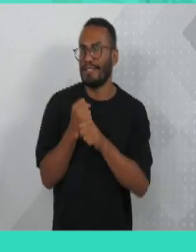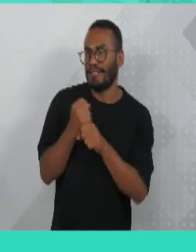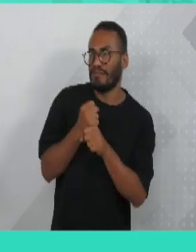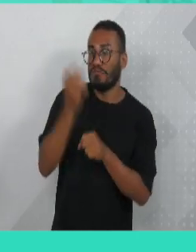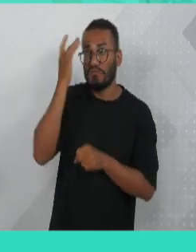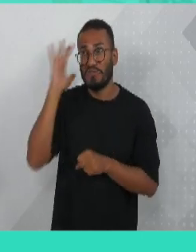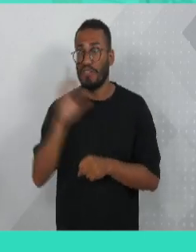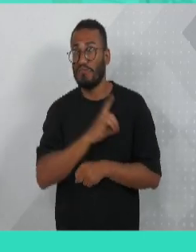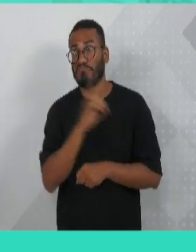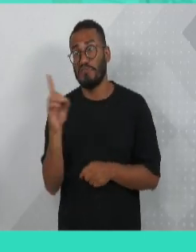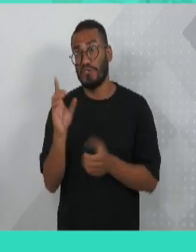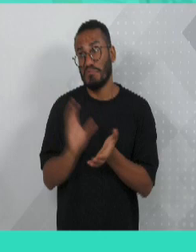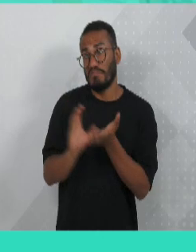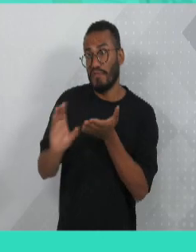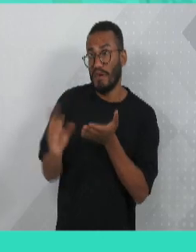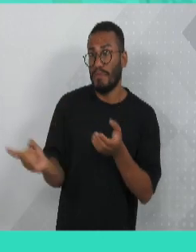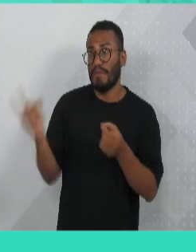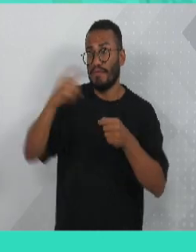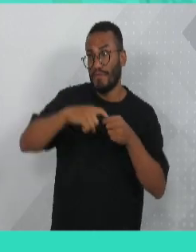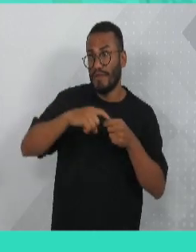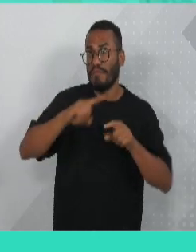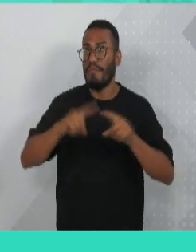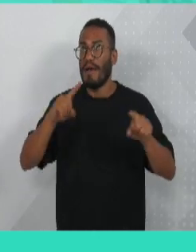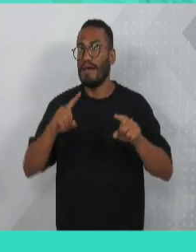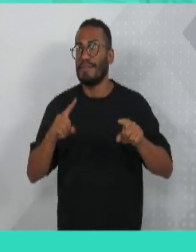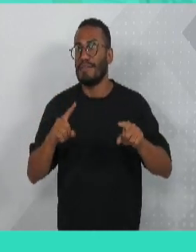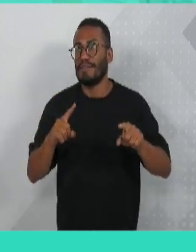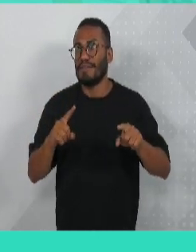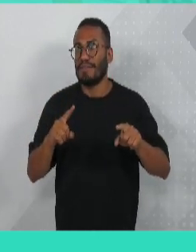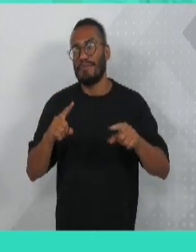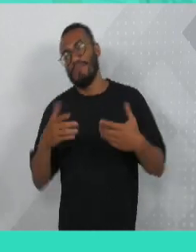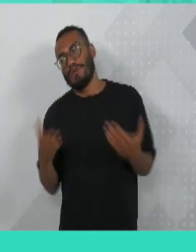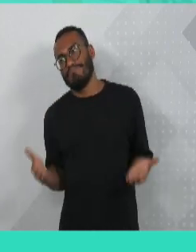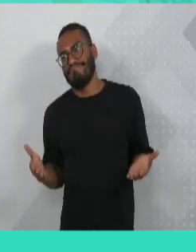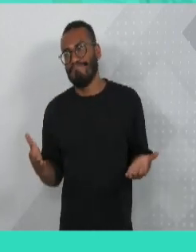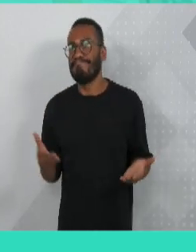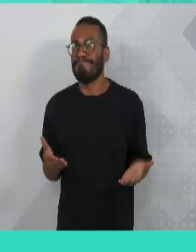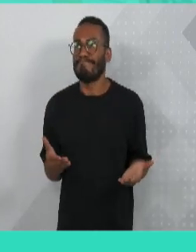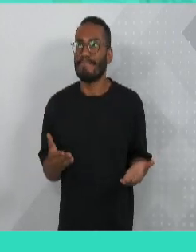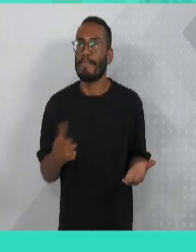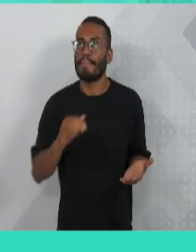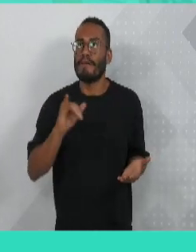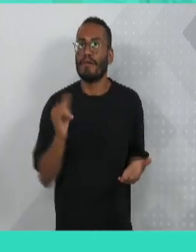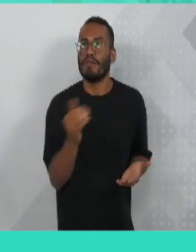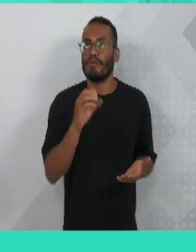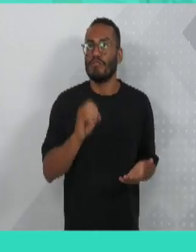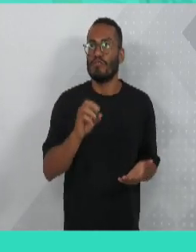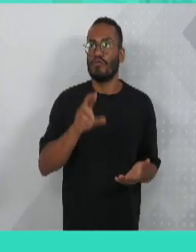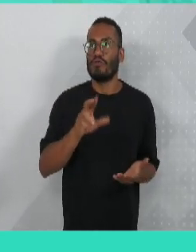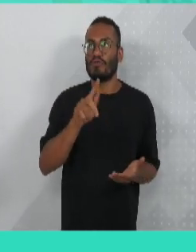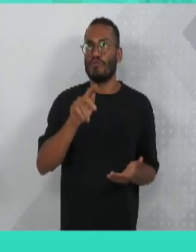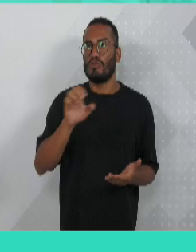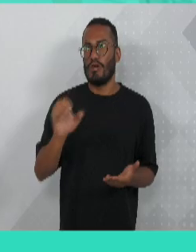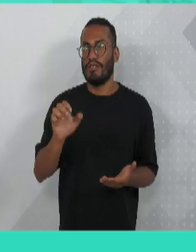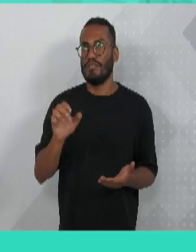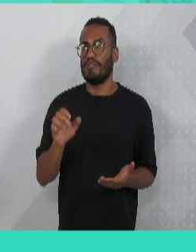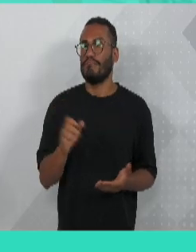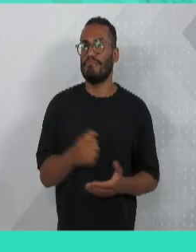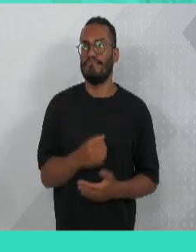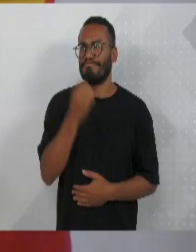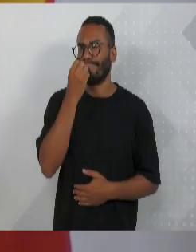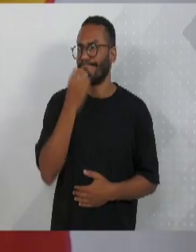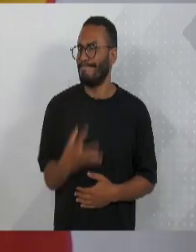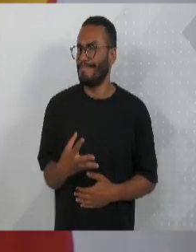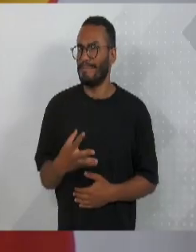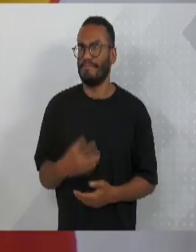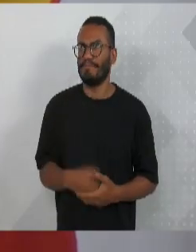dia vai vir né então assim mas pô Jorge saifa deu um banho